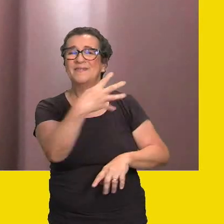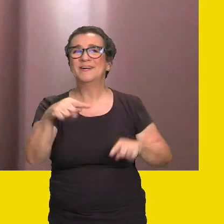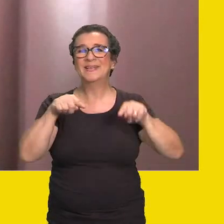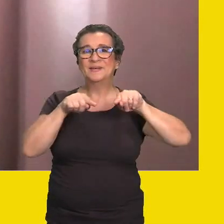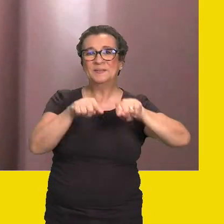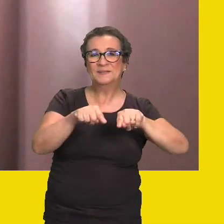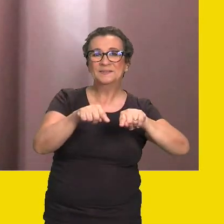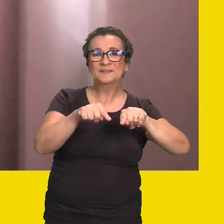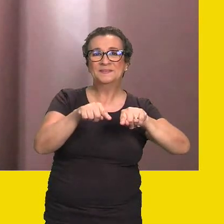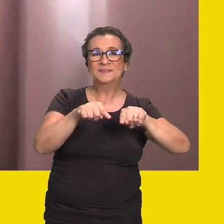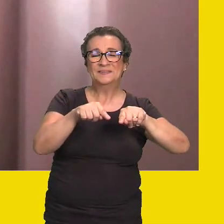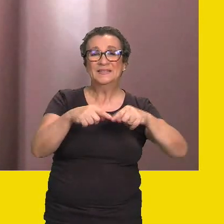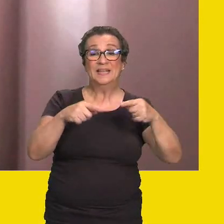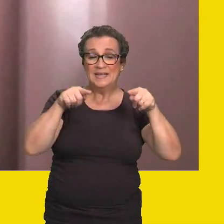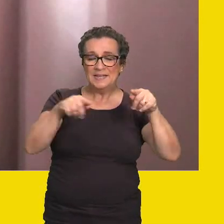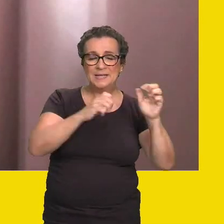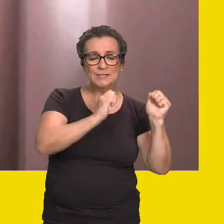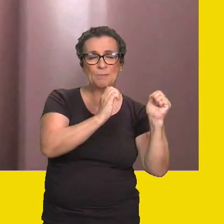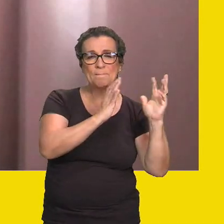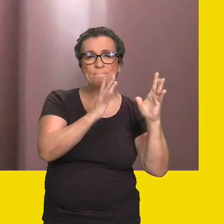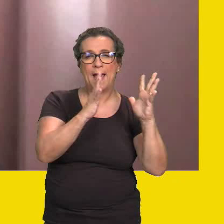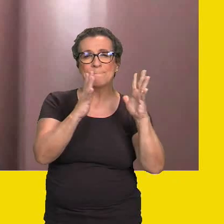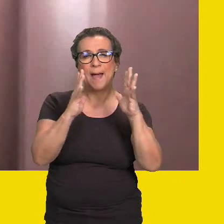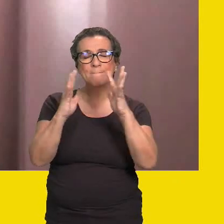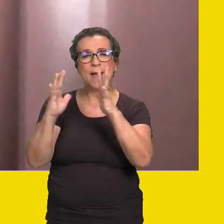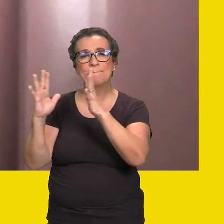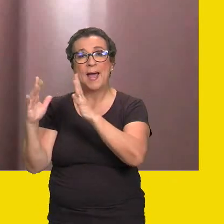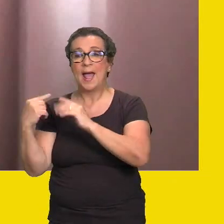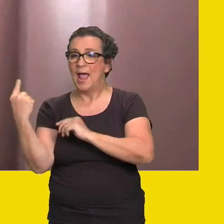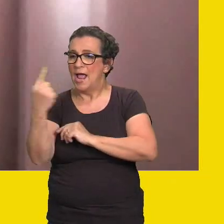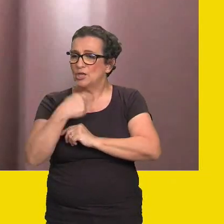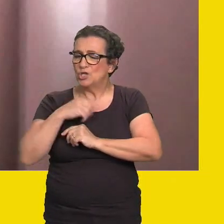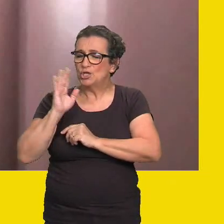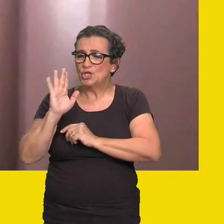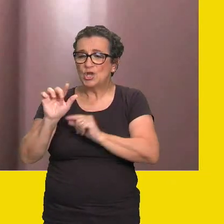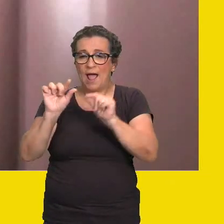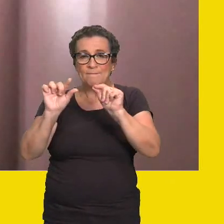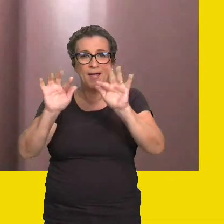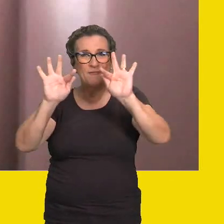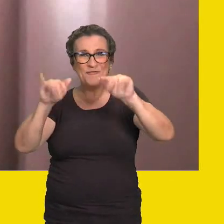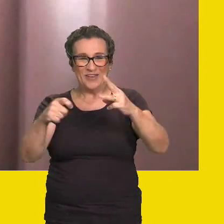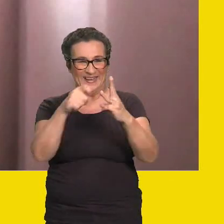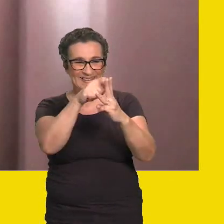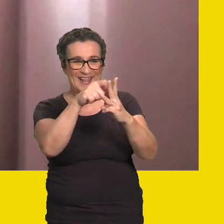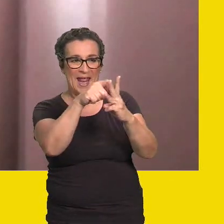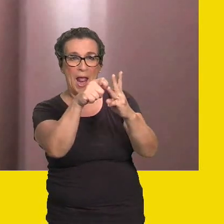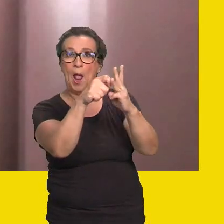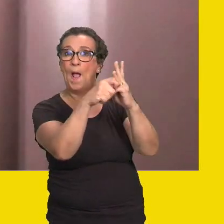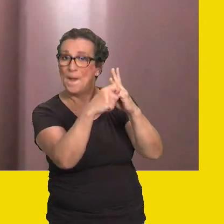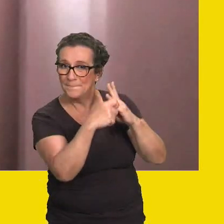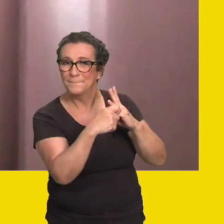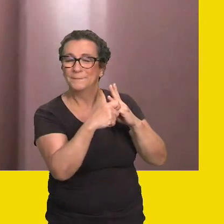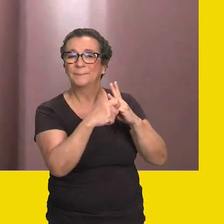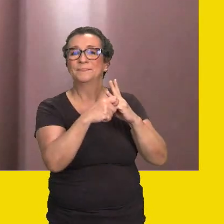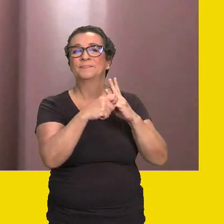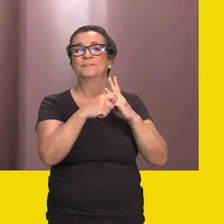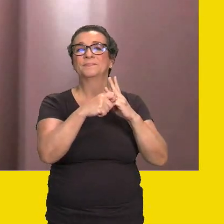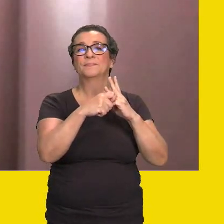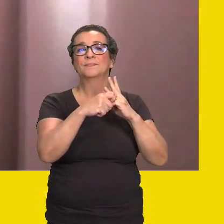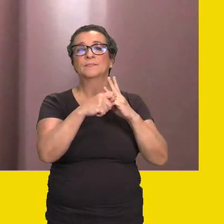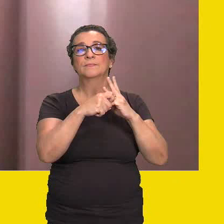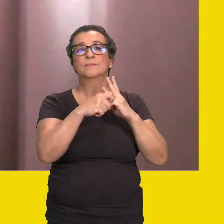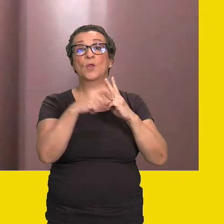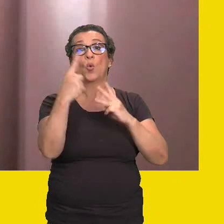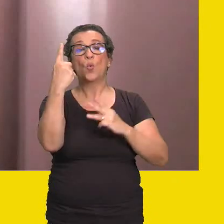E durante esse processo, quando a gente já estava finalizando o trimestre, que a intenção era aquele trimestre,